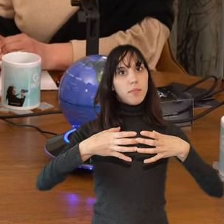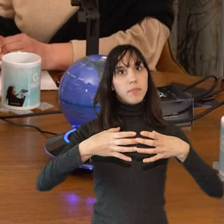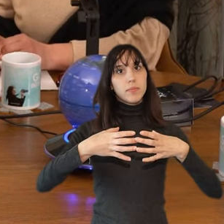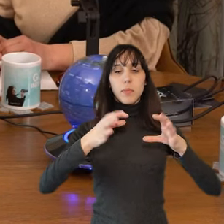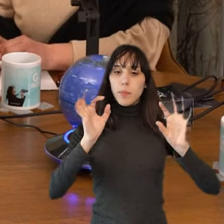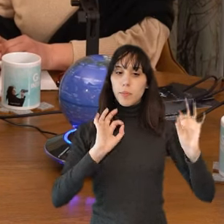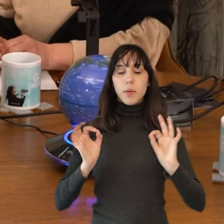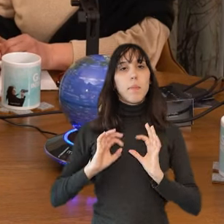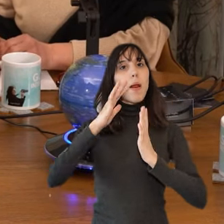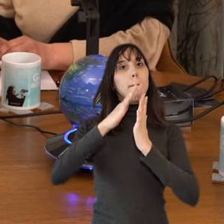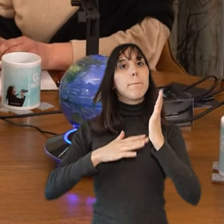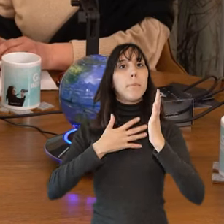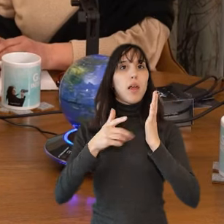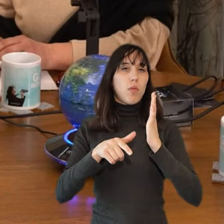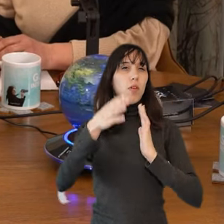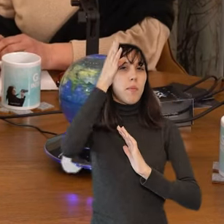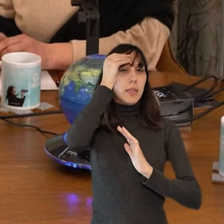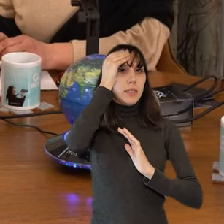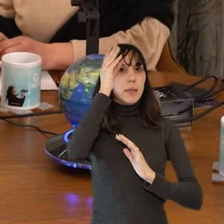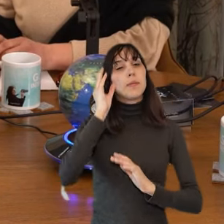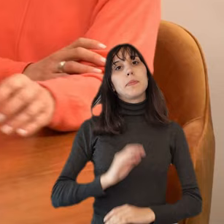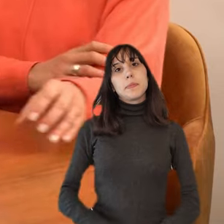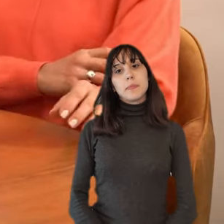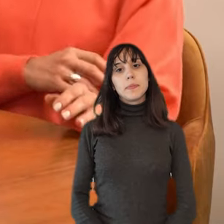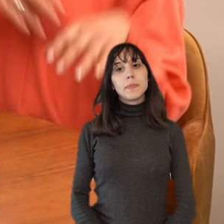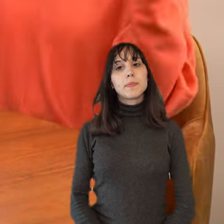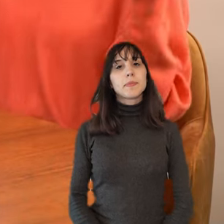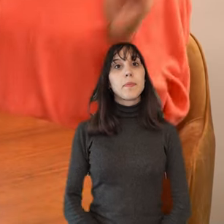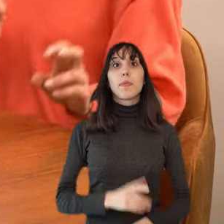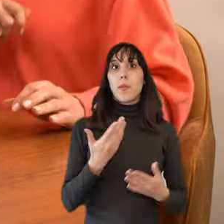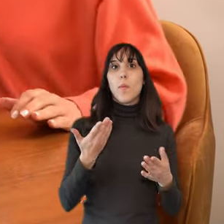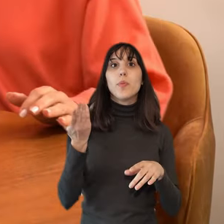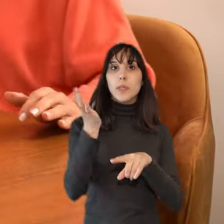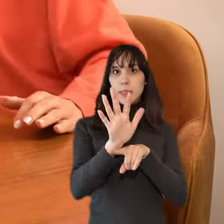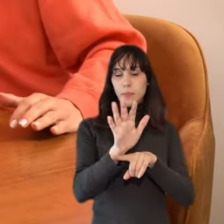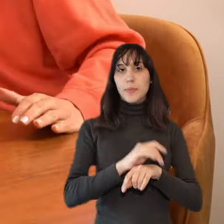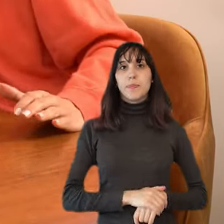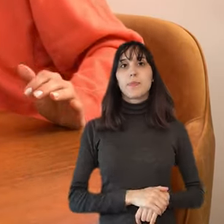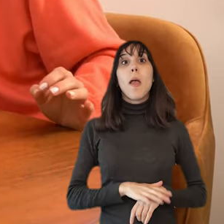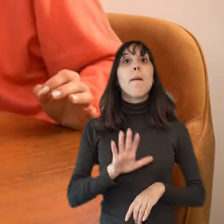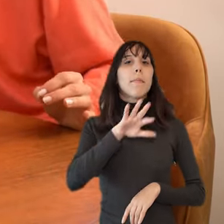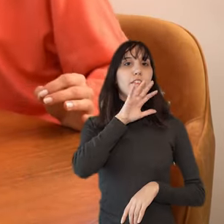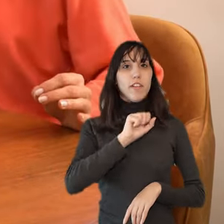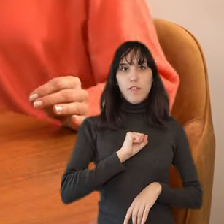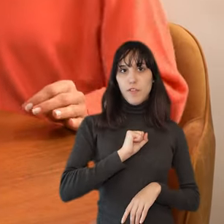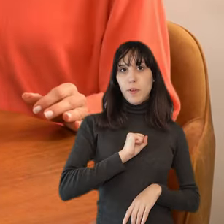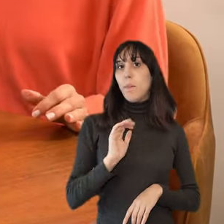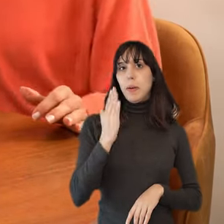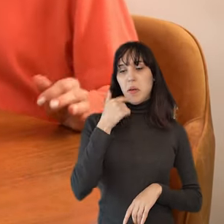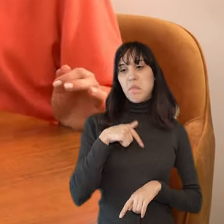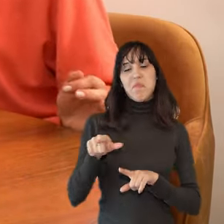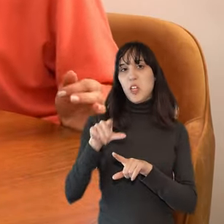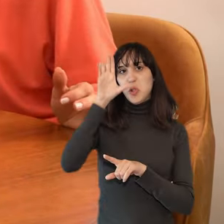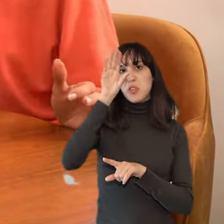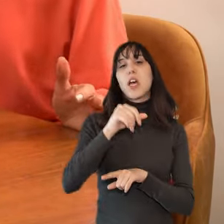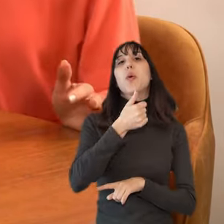e a e a criar esse plano de aprendizagem por exemplo sim mas o meu filho primeiro não sabe o